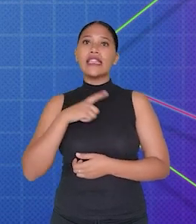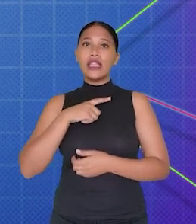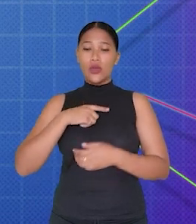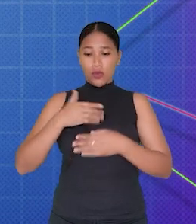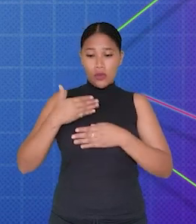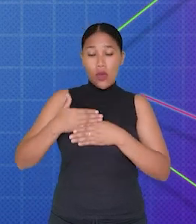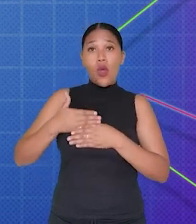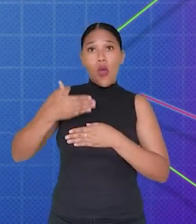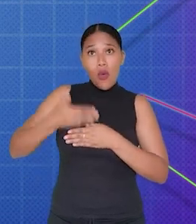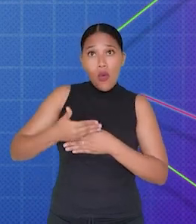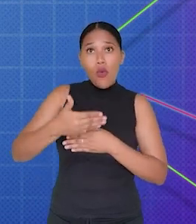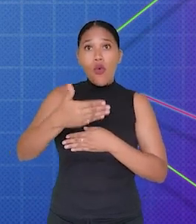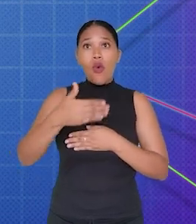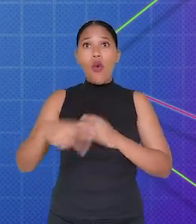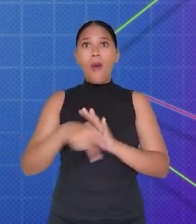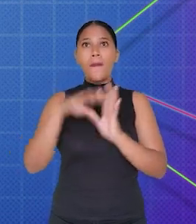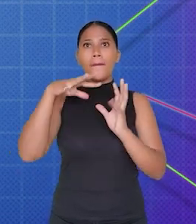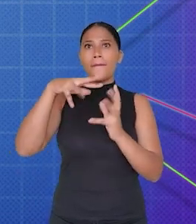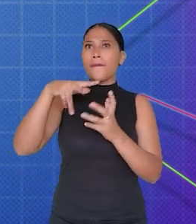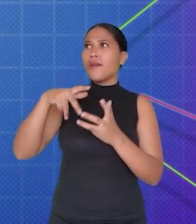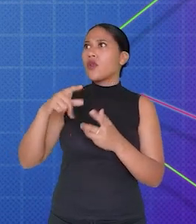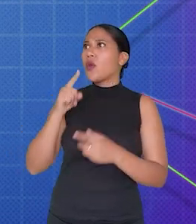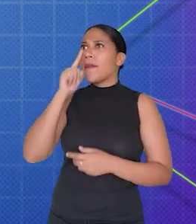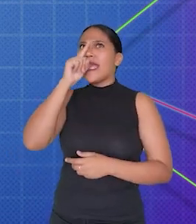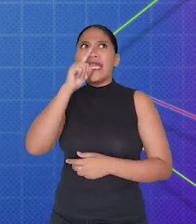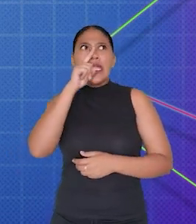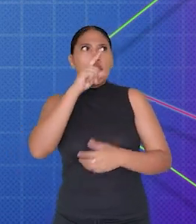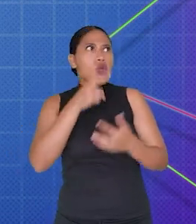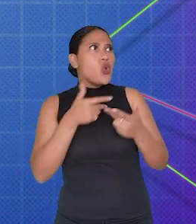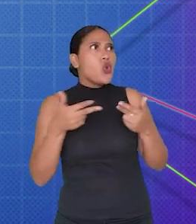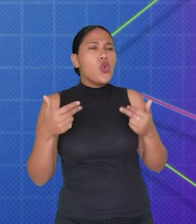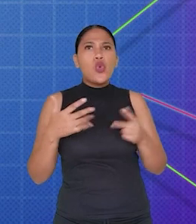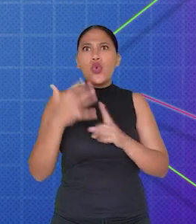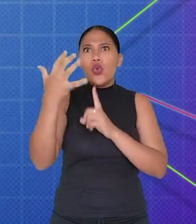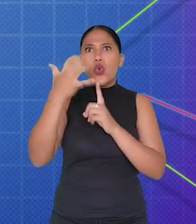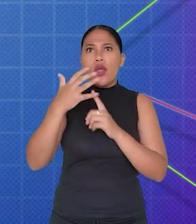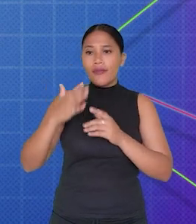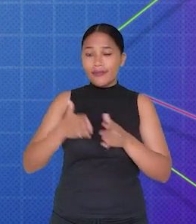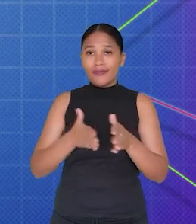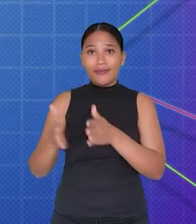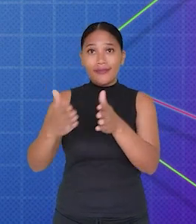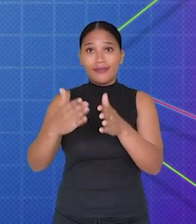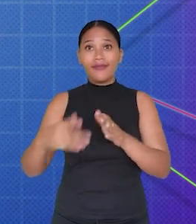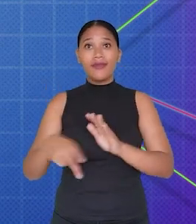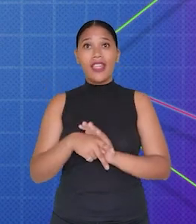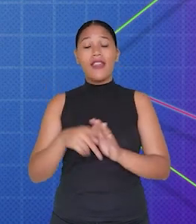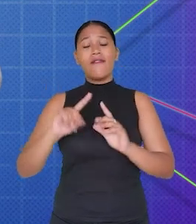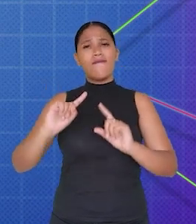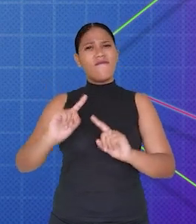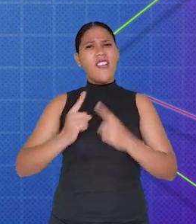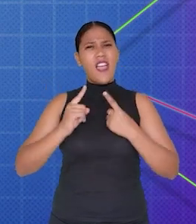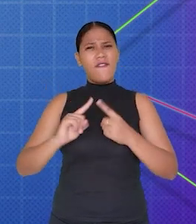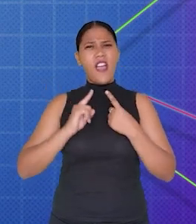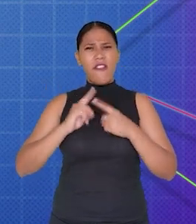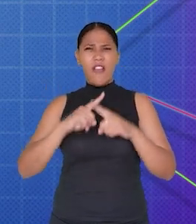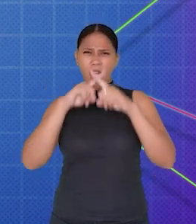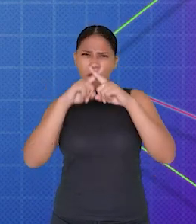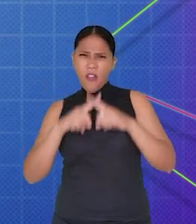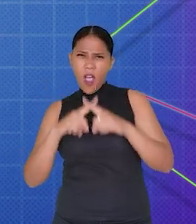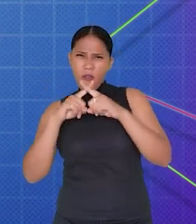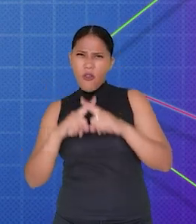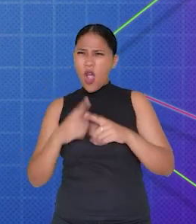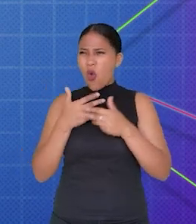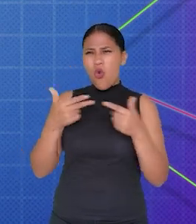Threshold, entrando em um mundo desconhecido e cheio de perigos. Ao longo de sua jornada, o herói enfrenta várias provas